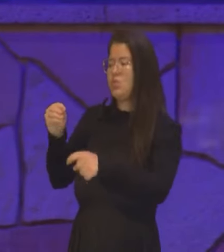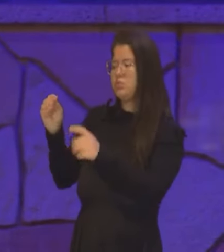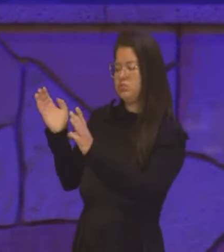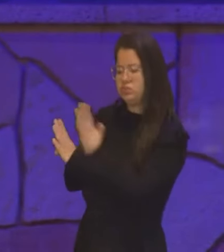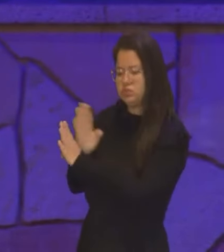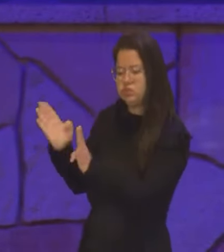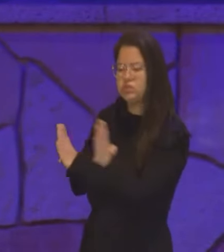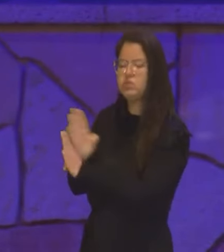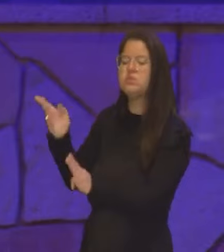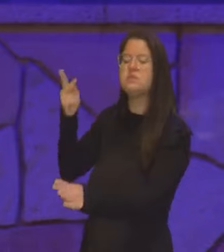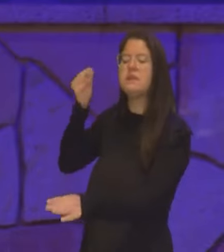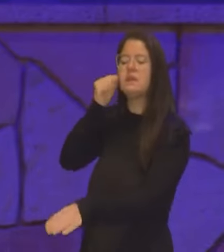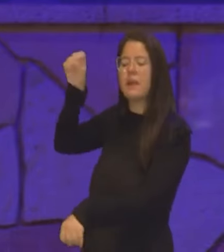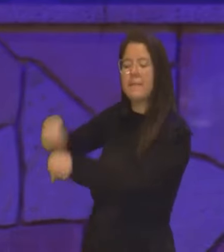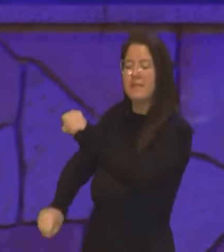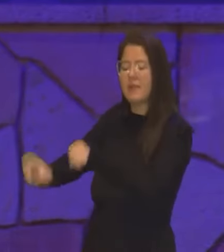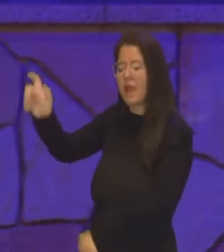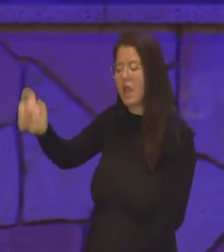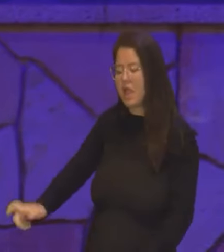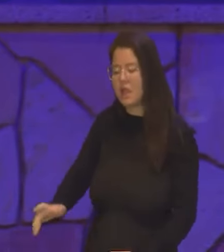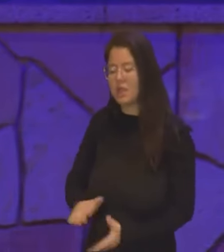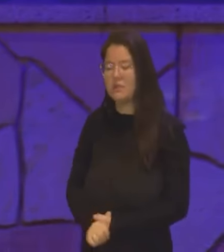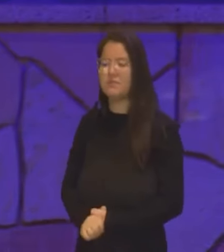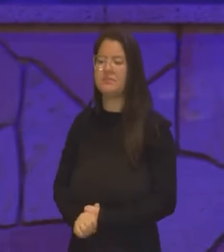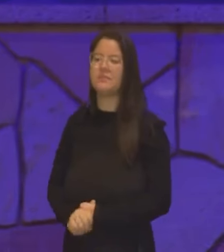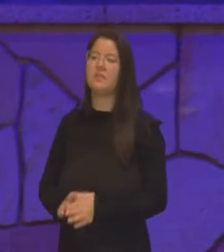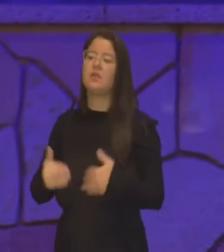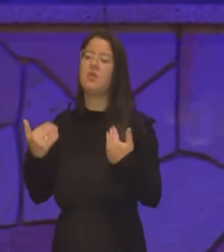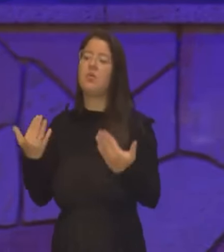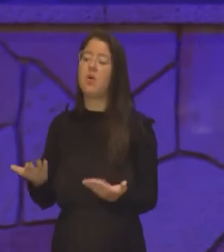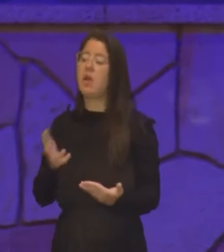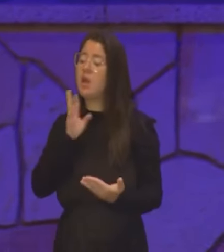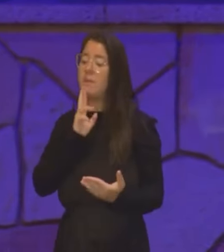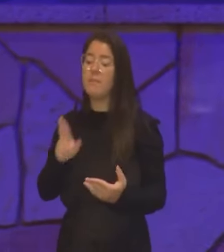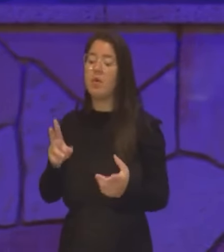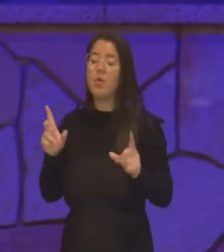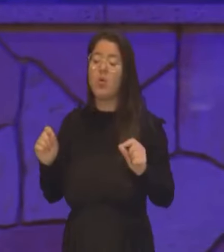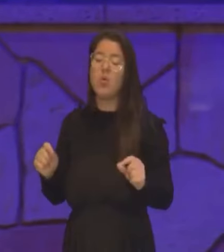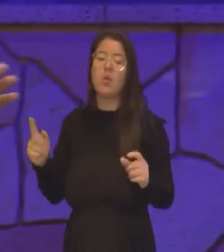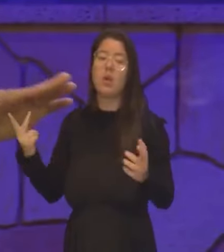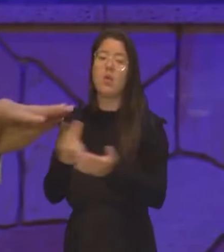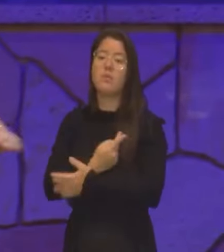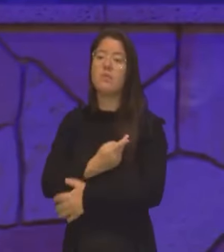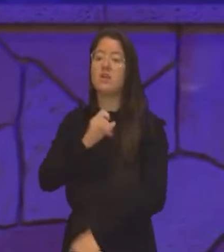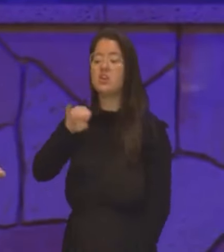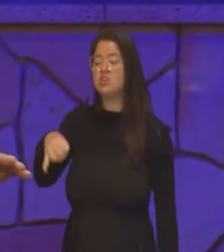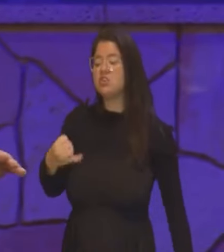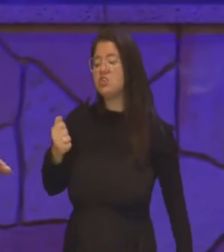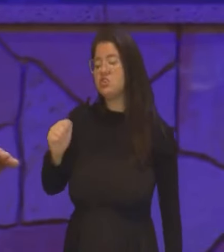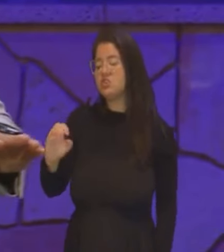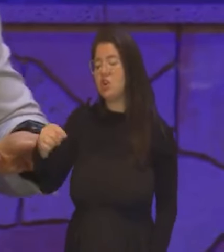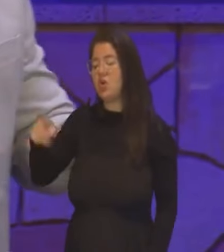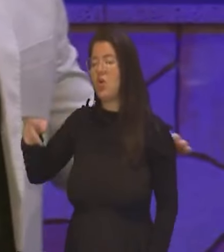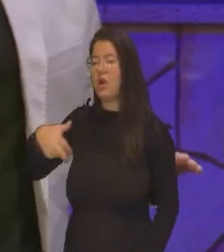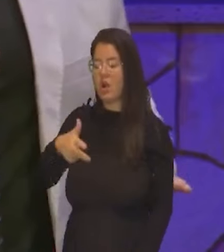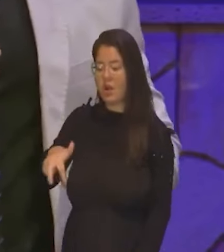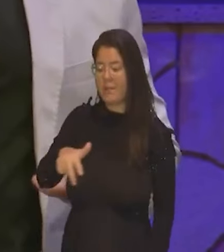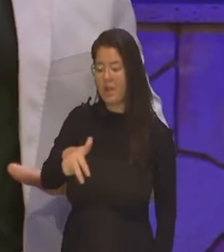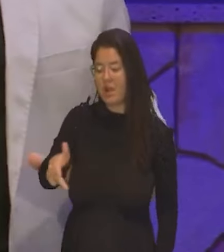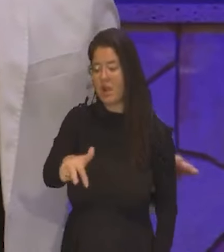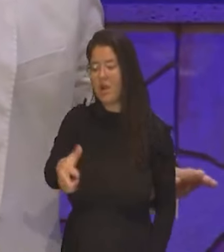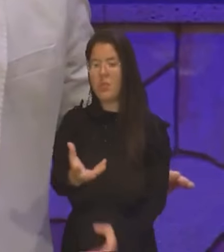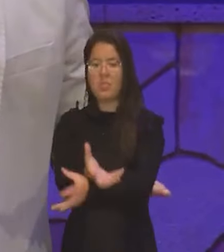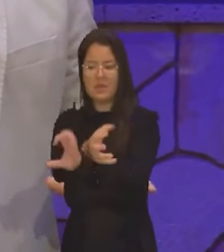para tentar matá-lo. Qual foi o cenário? Jacó caminhando no deserto, ele para